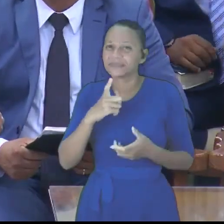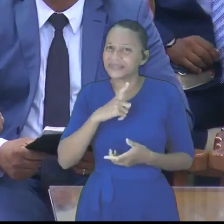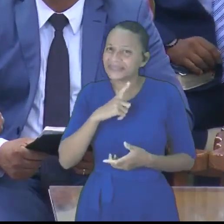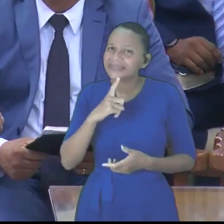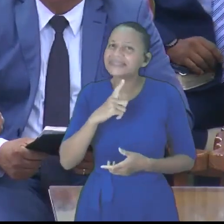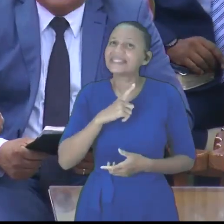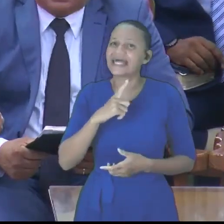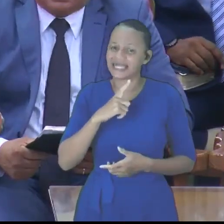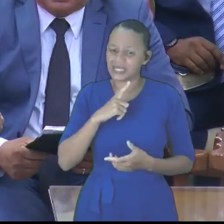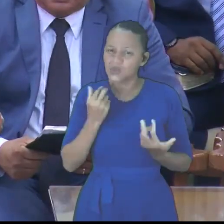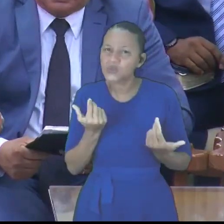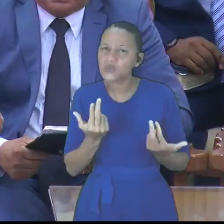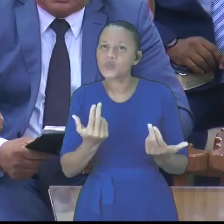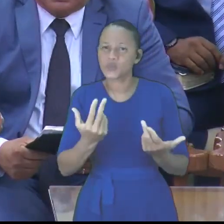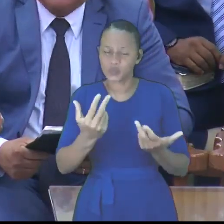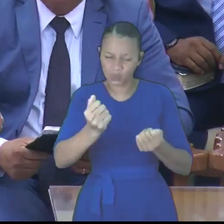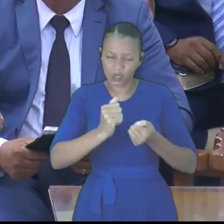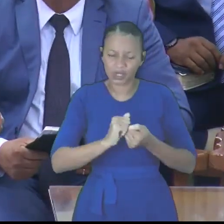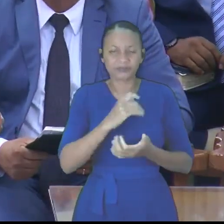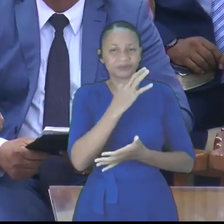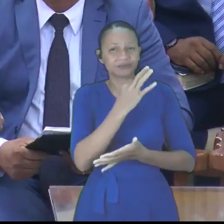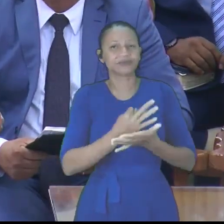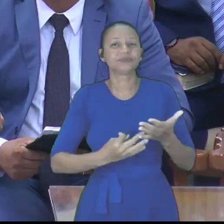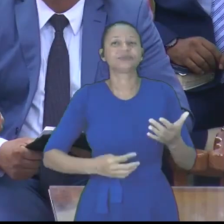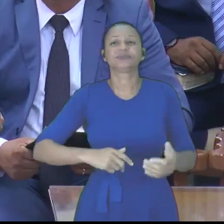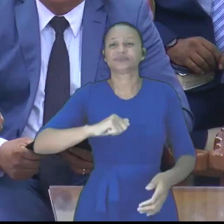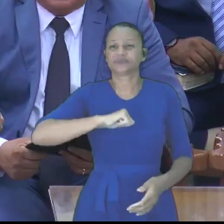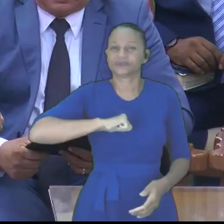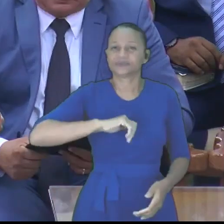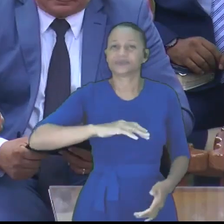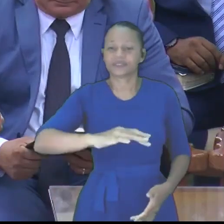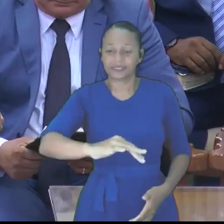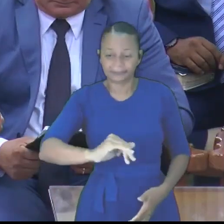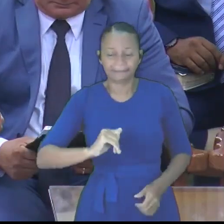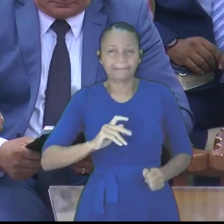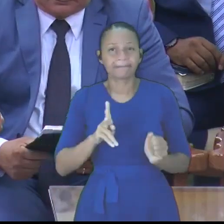de Joel e Pedro citou.